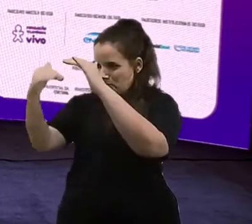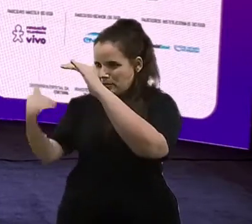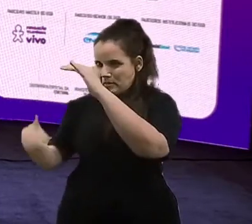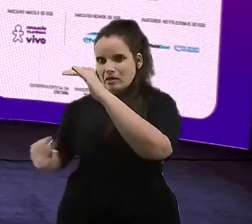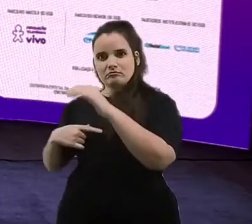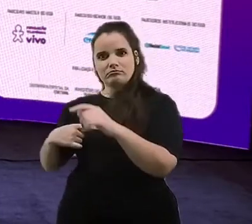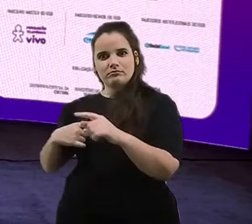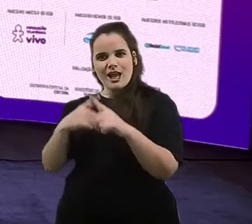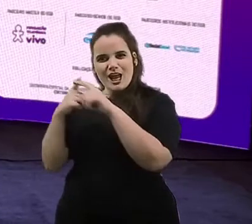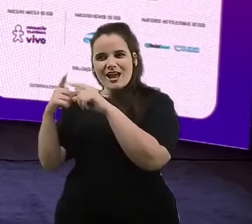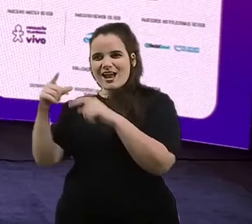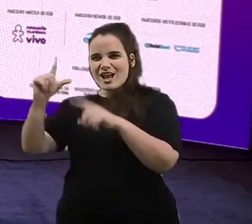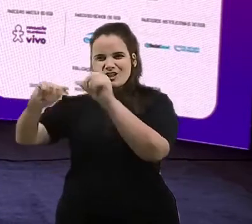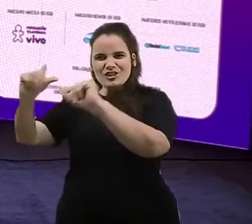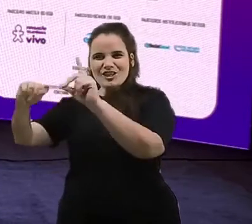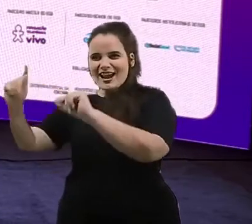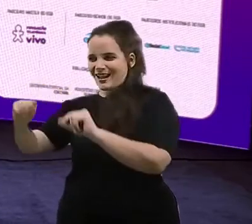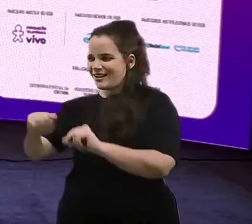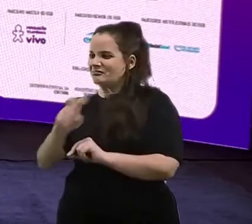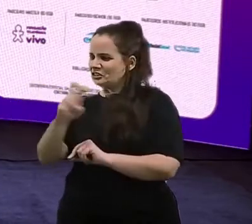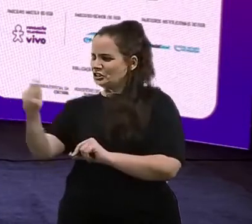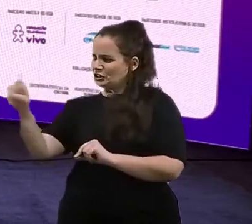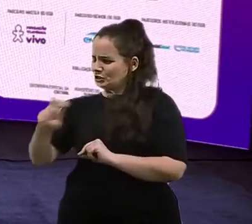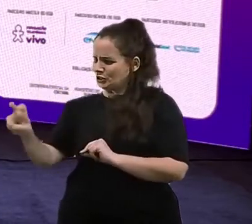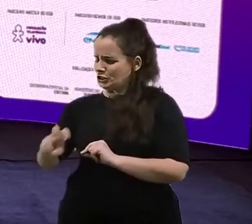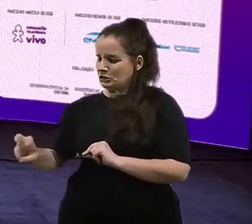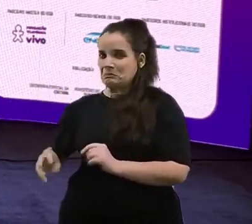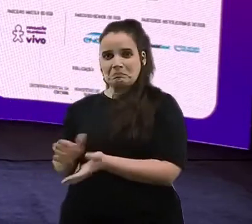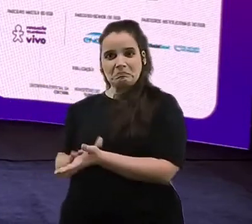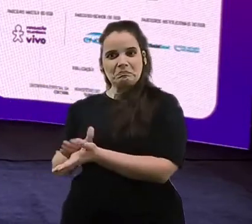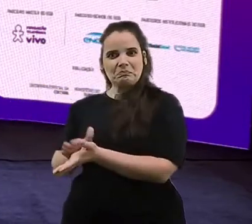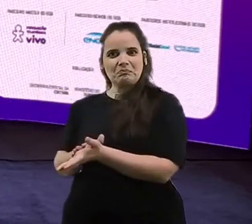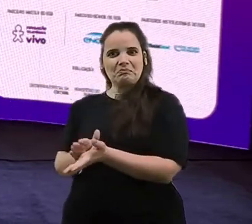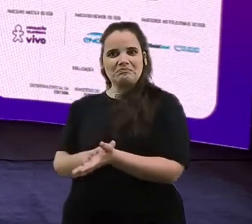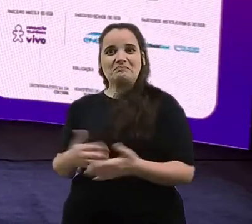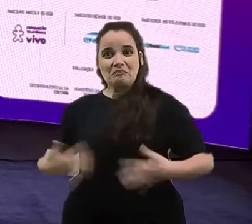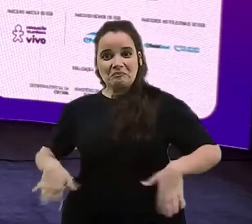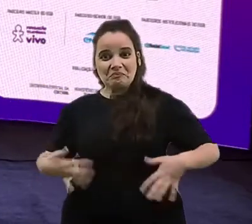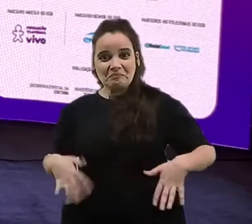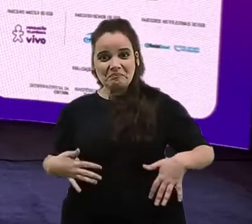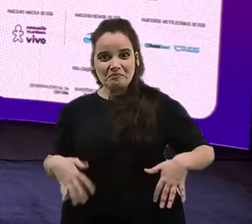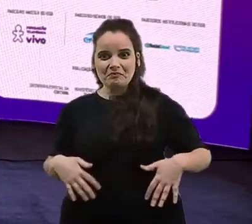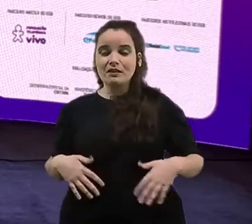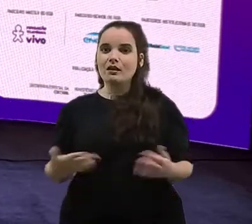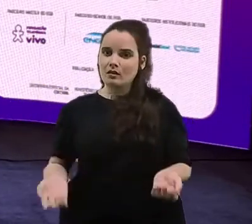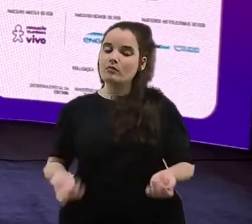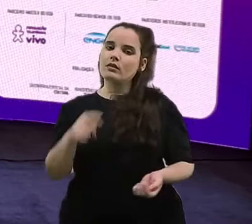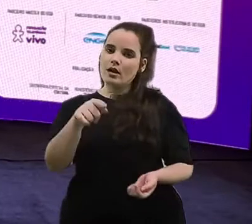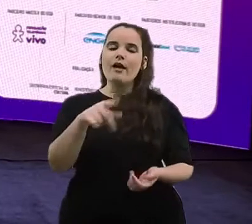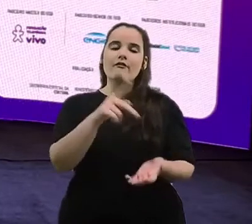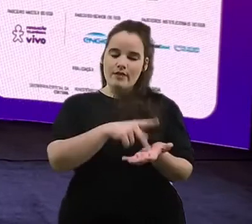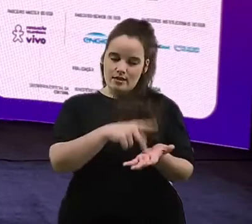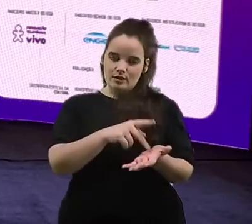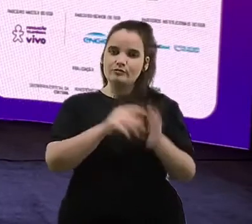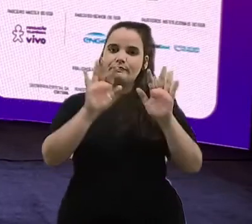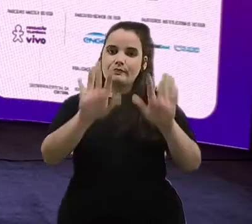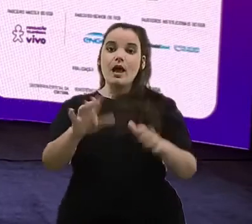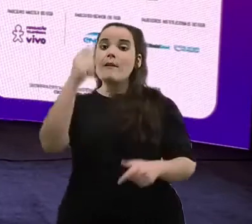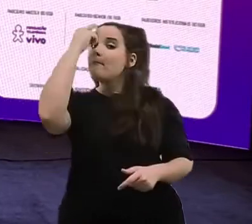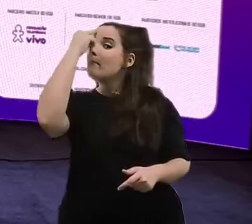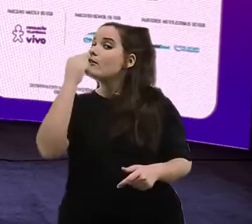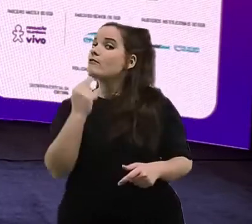Bom, em termos de uso, o perfil dos usuários é bastante variado. Nós